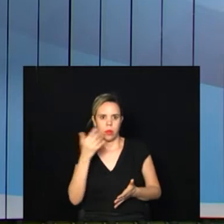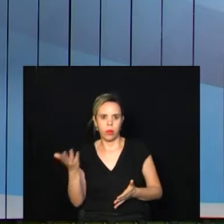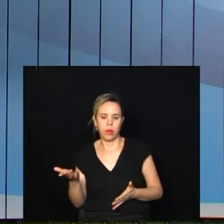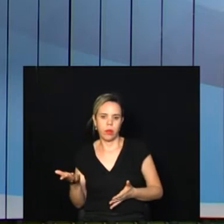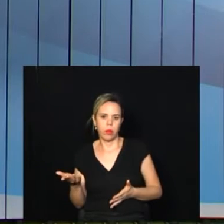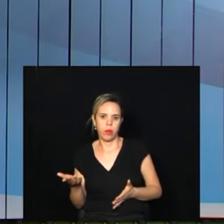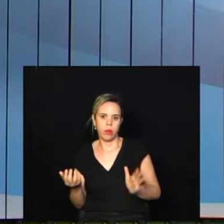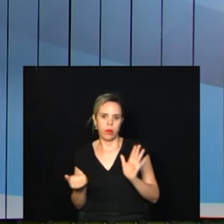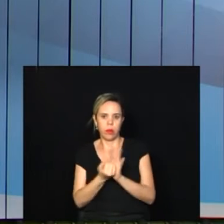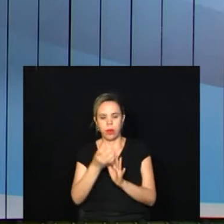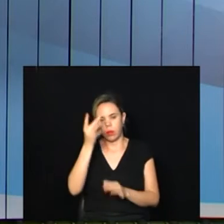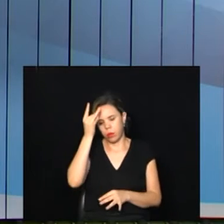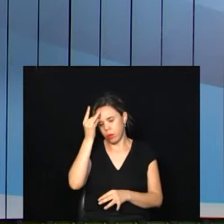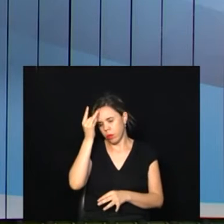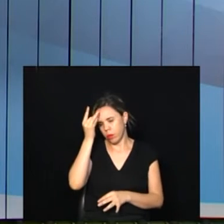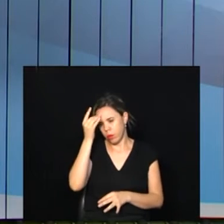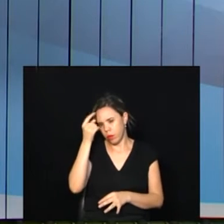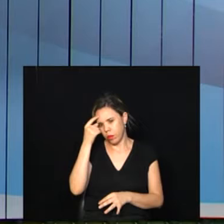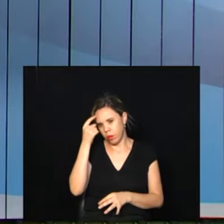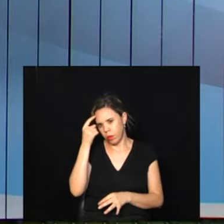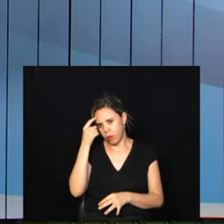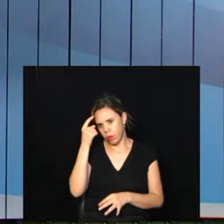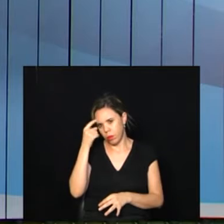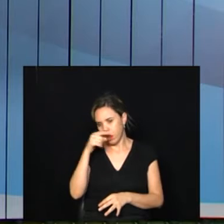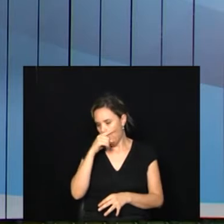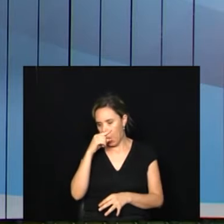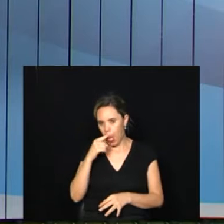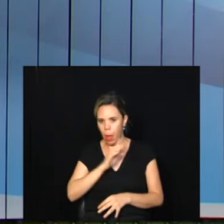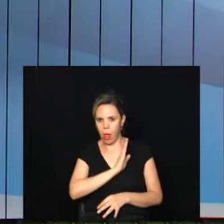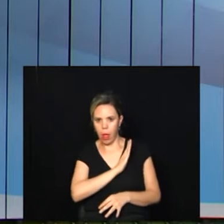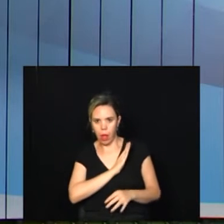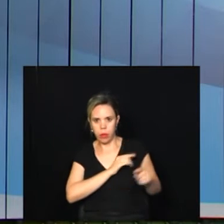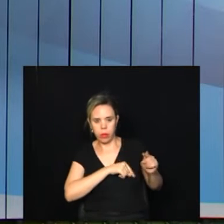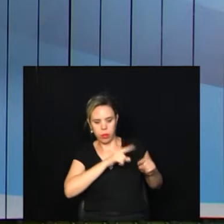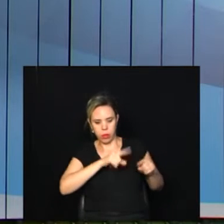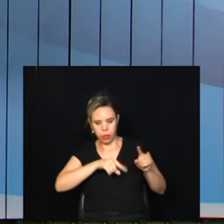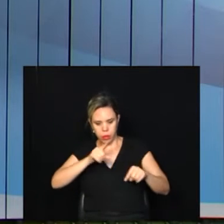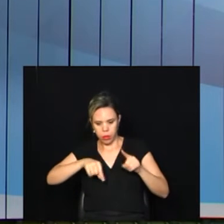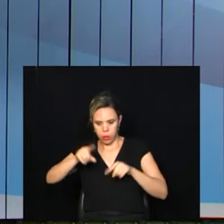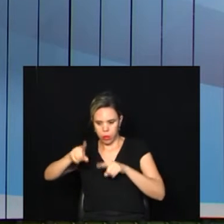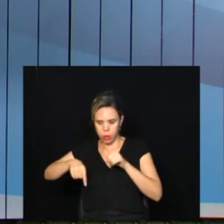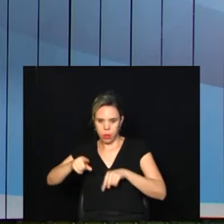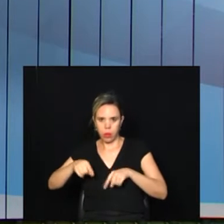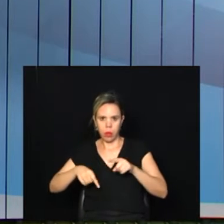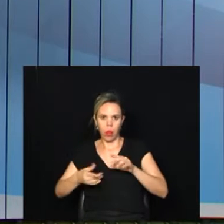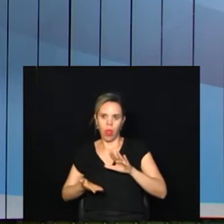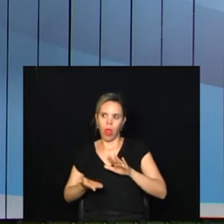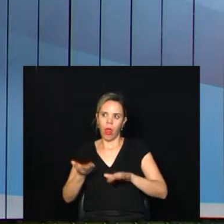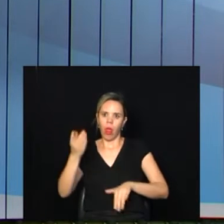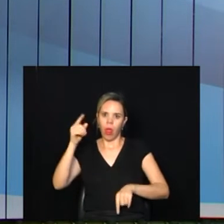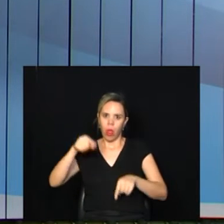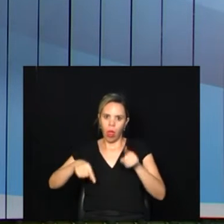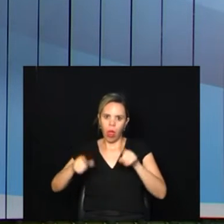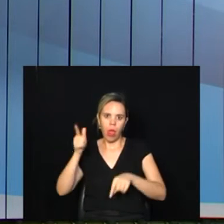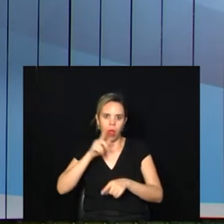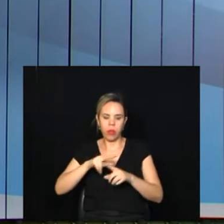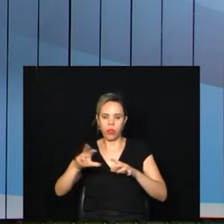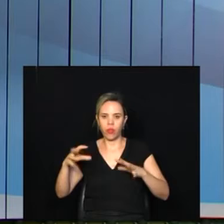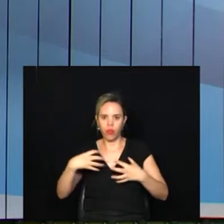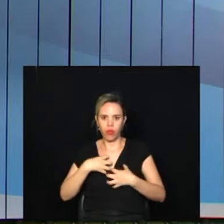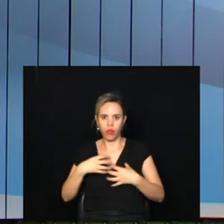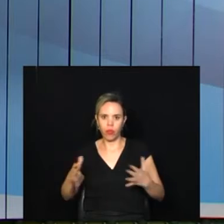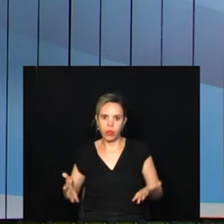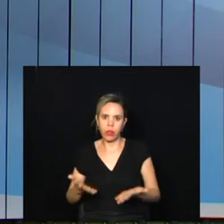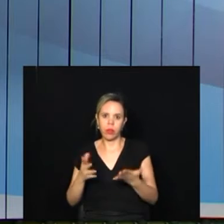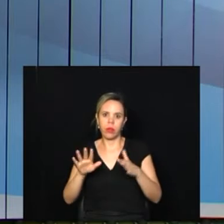ficou marcado na minha cabeça. Uhum. Nosso coração pulsa. Tem hora que a gente está no alto, conquistando tudo, se sentindo o